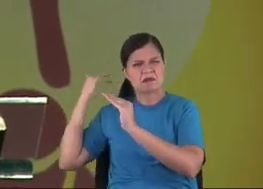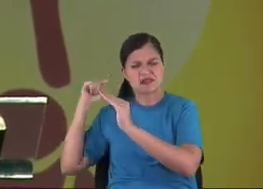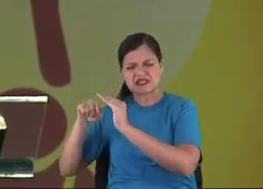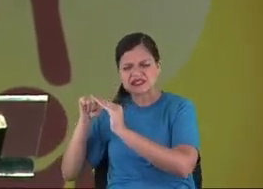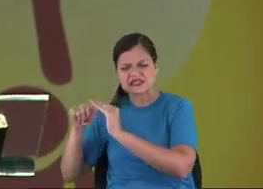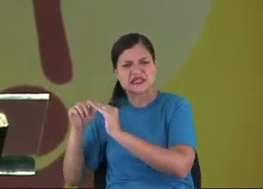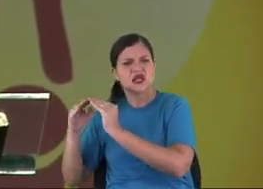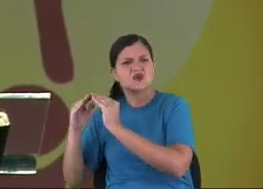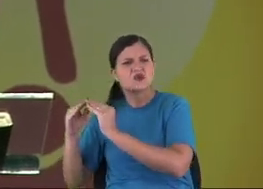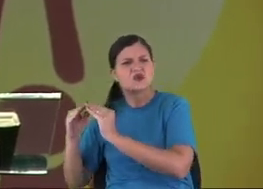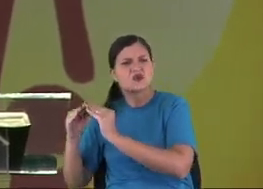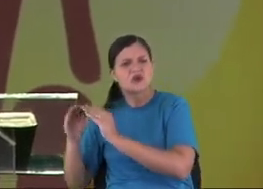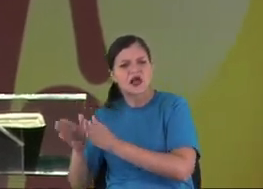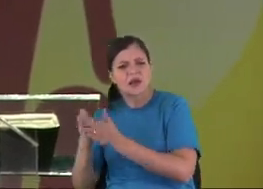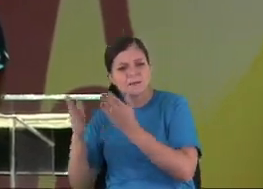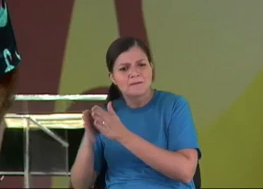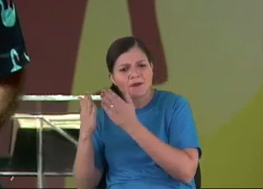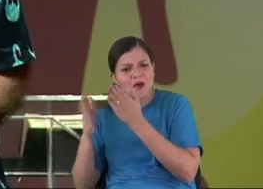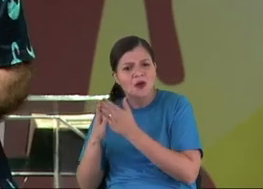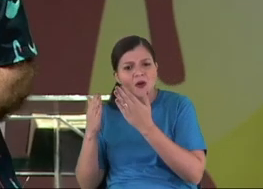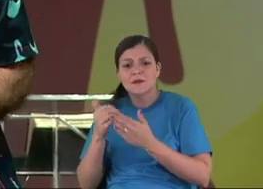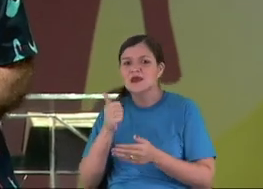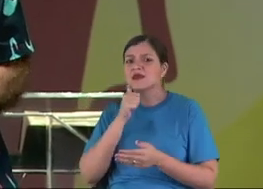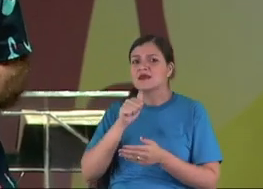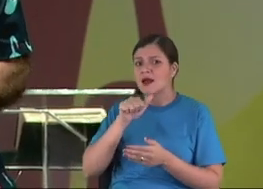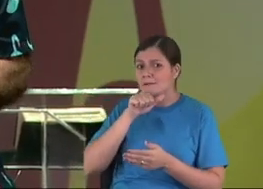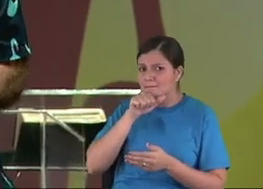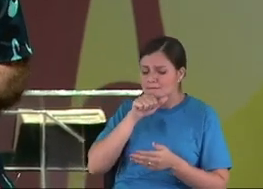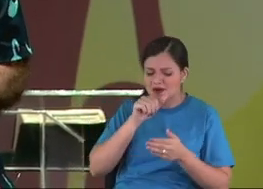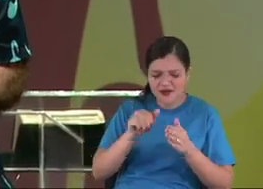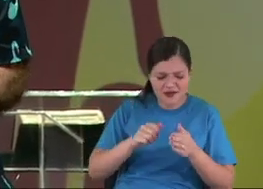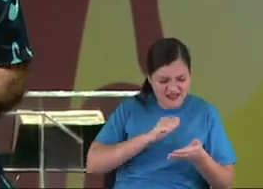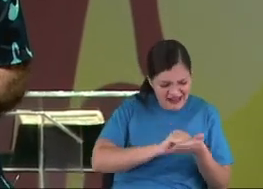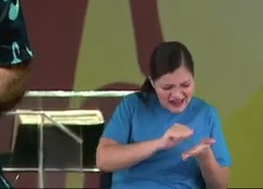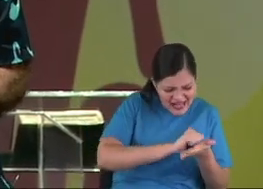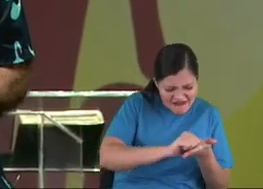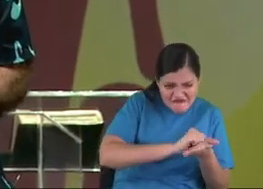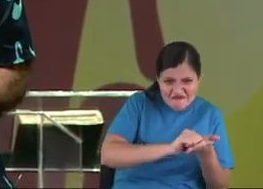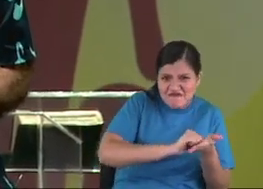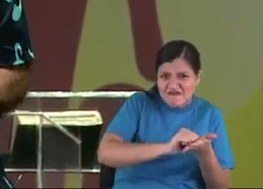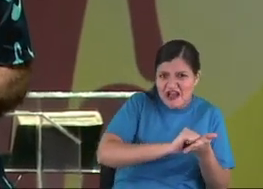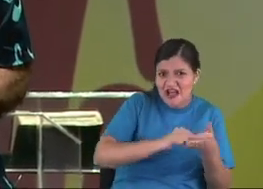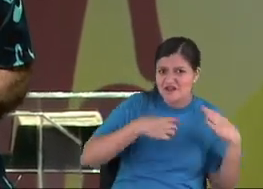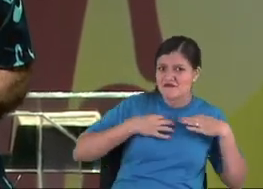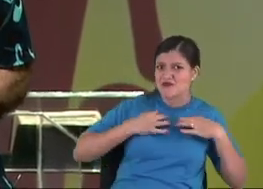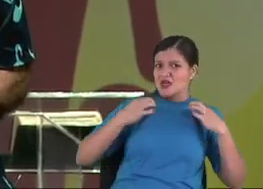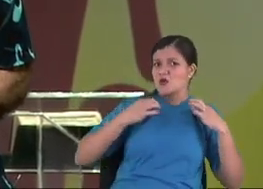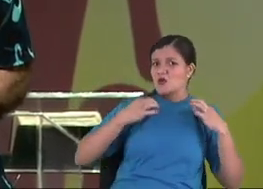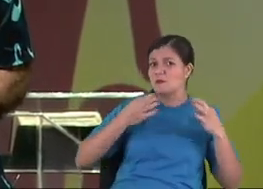galeroso. E a mãe dele ela lavava roupa para sustentar os 2 filhos. O pai